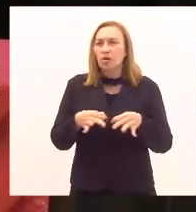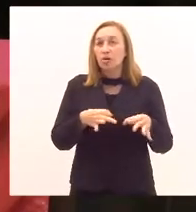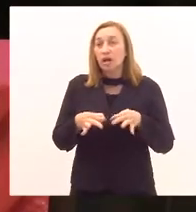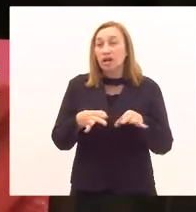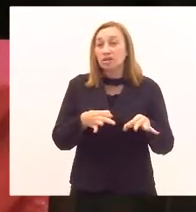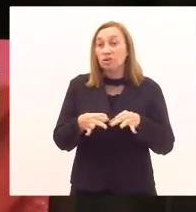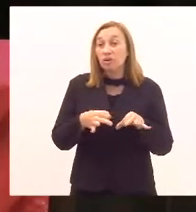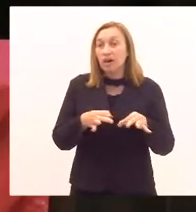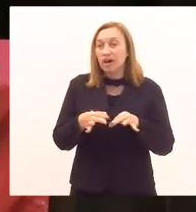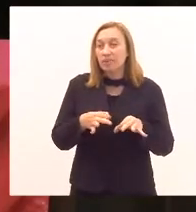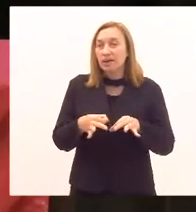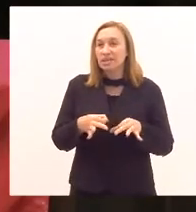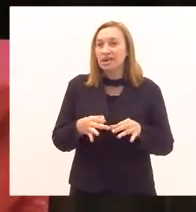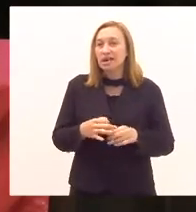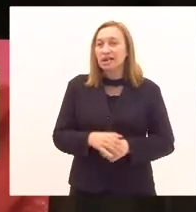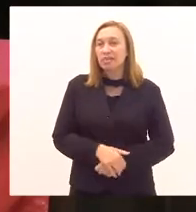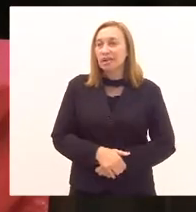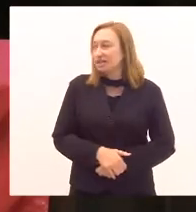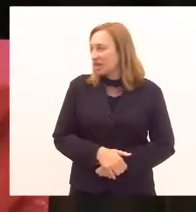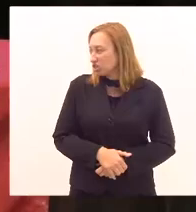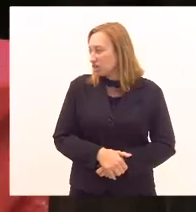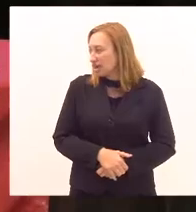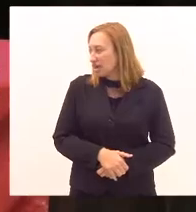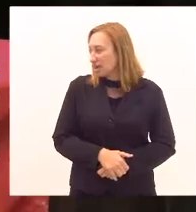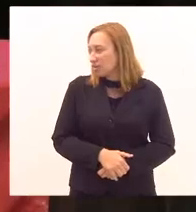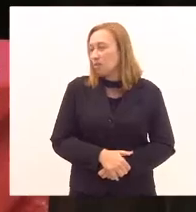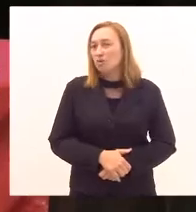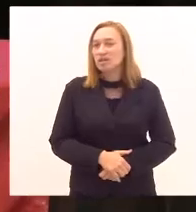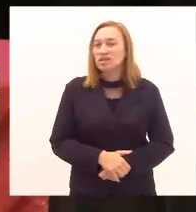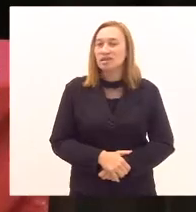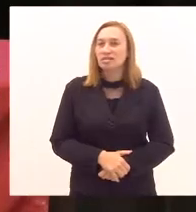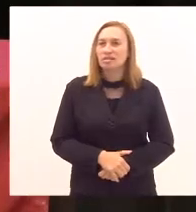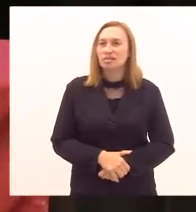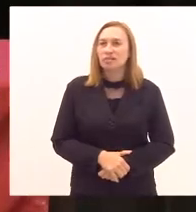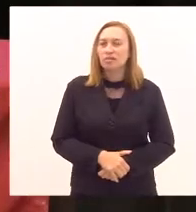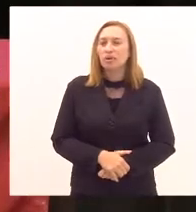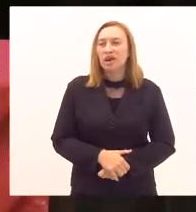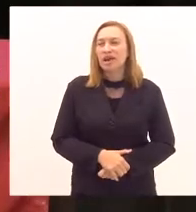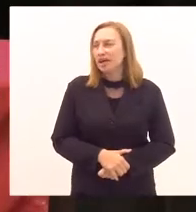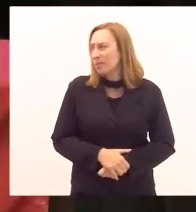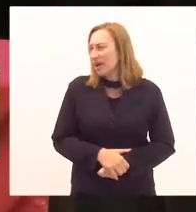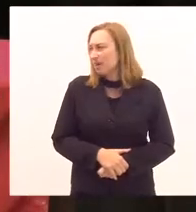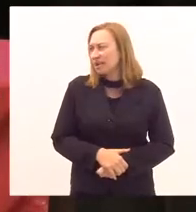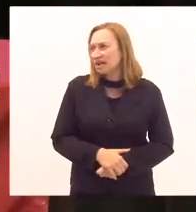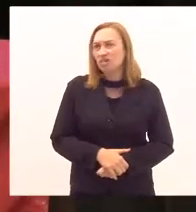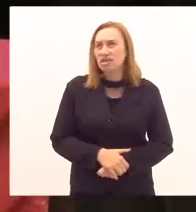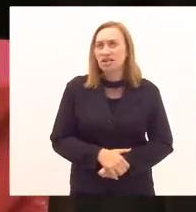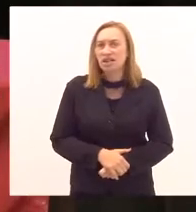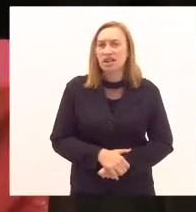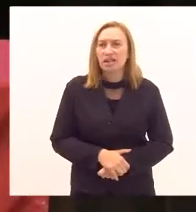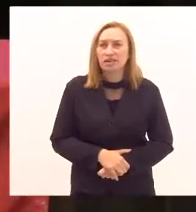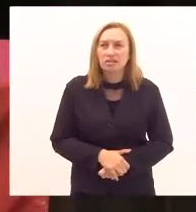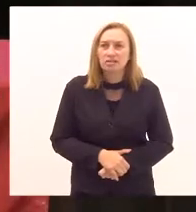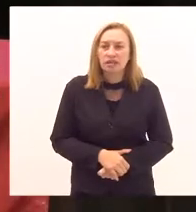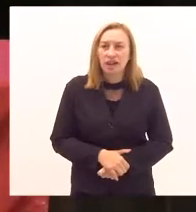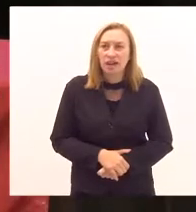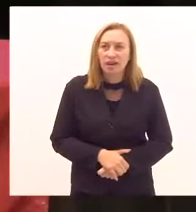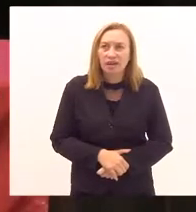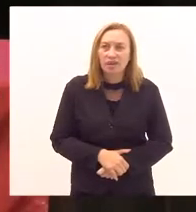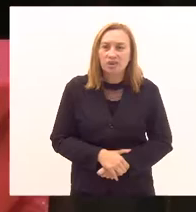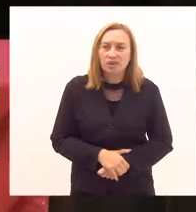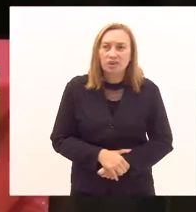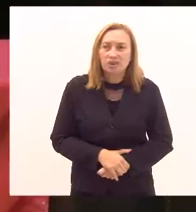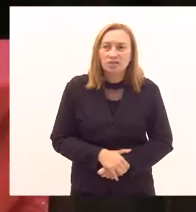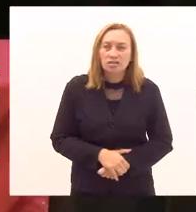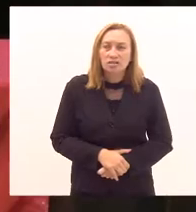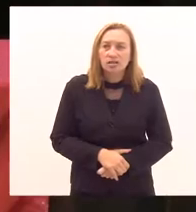do programa Rio sem LGBTfobia. Então, agora sim. Já está aqui do meu lado, Cláudio Nascimento, é presidente do Grupo Arco-Íris, está